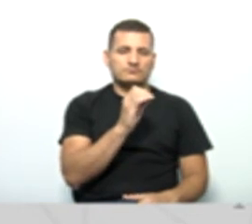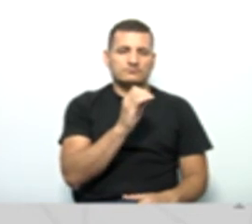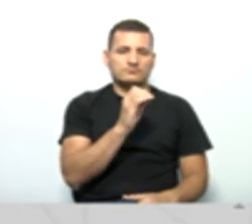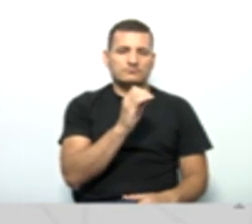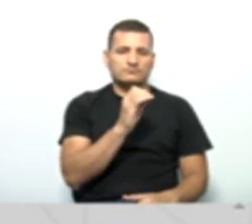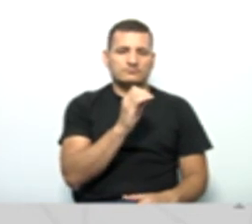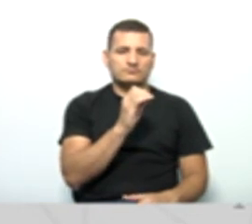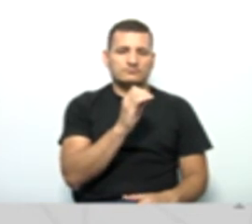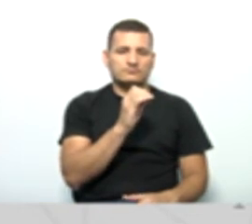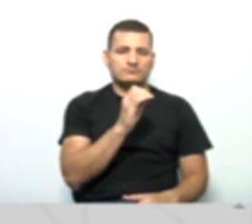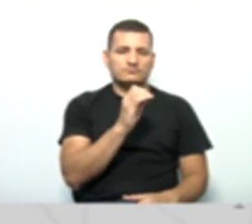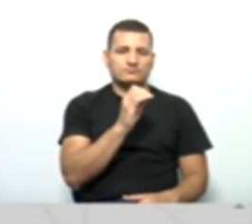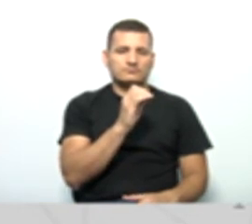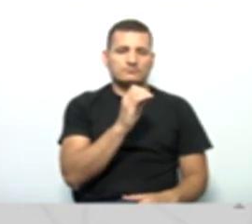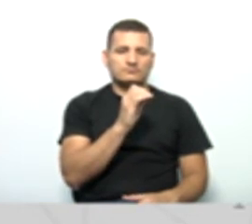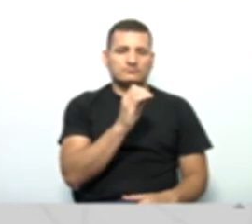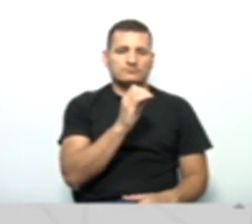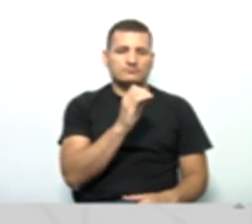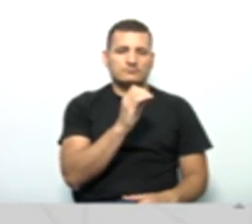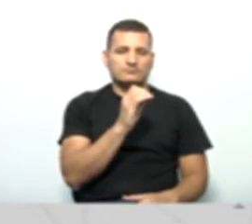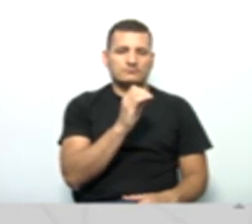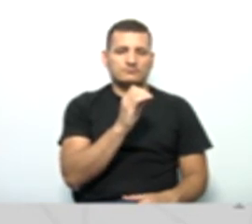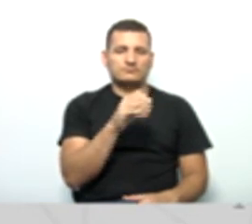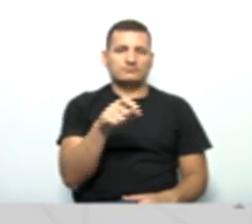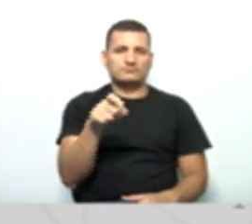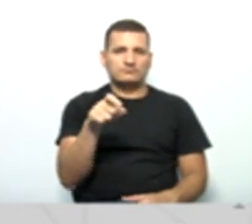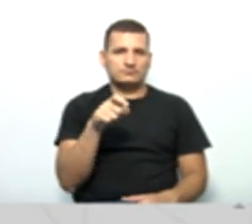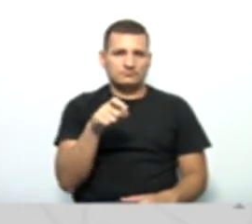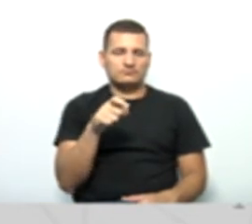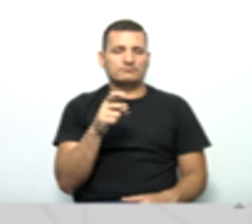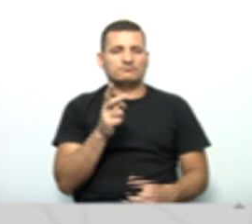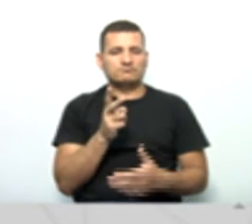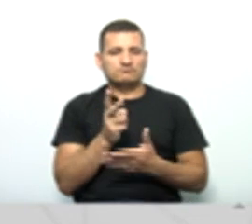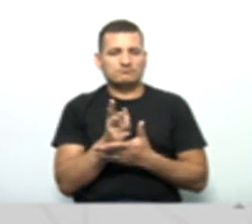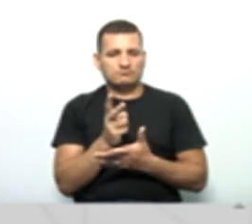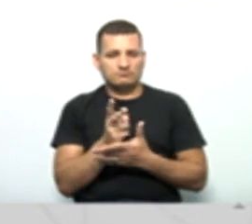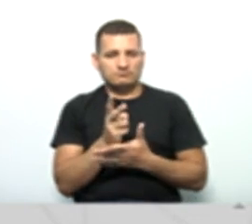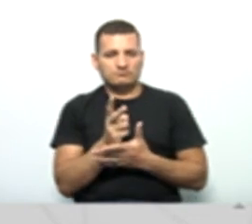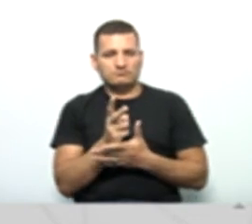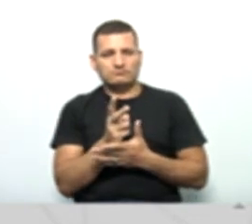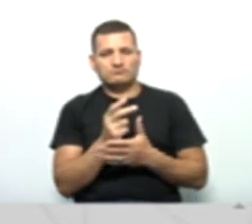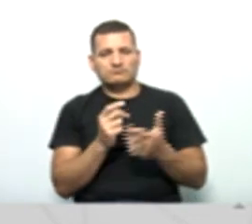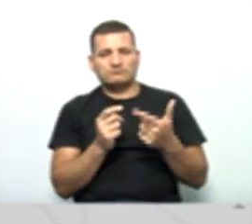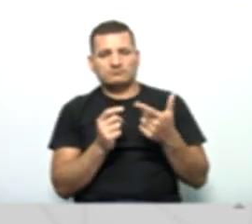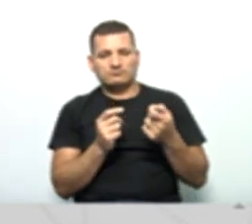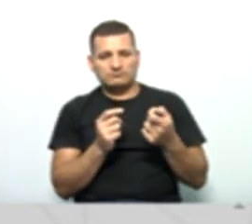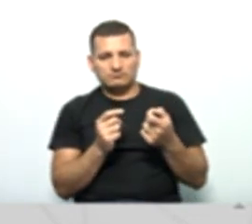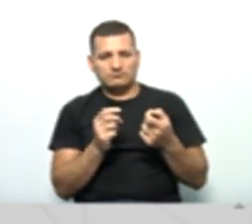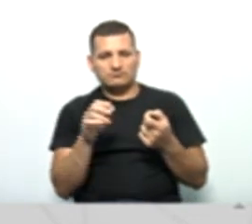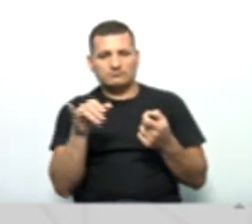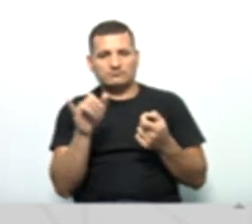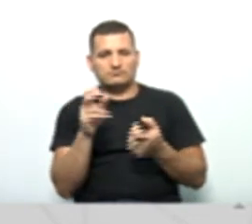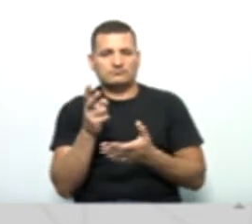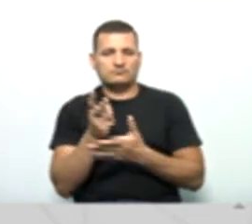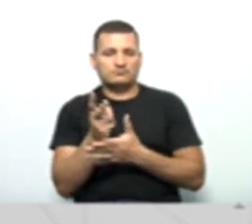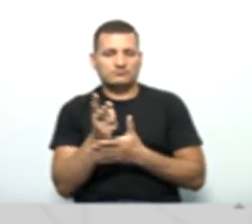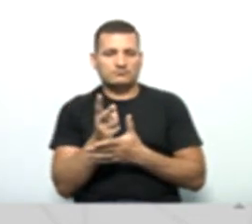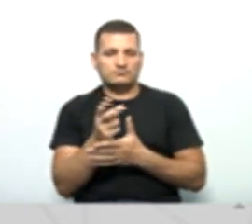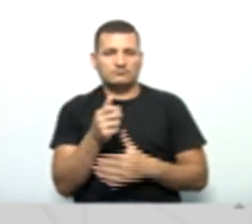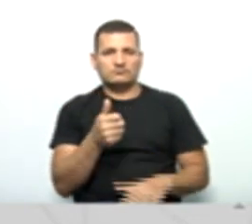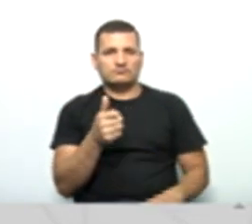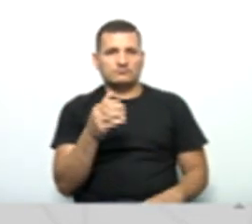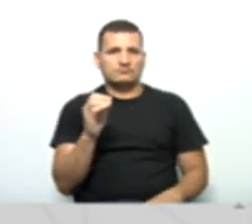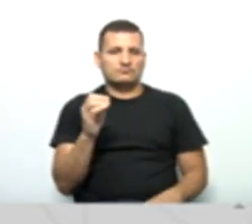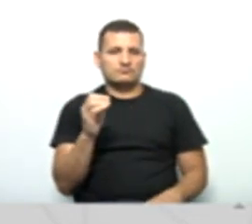aqui que x agora permaneceu com 20 e y permaneceu com 10.